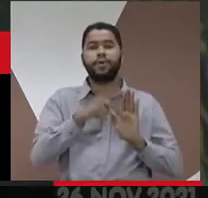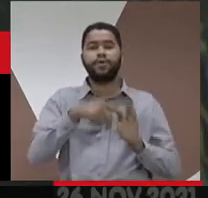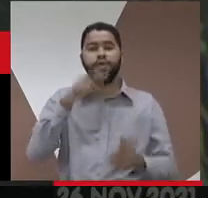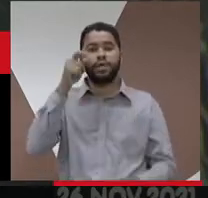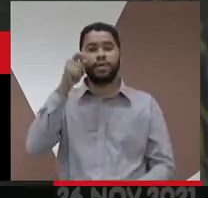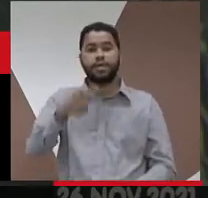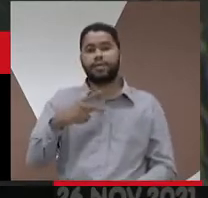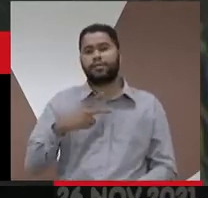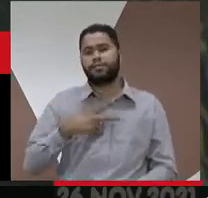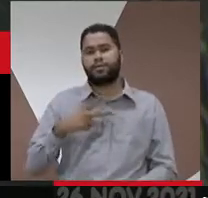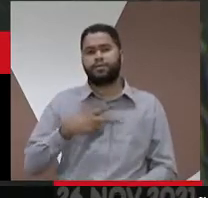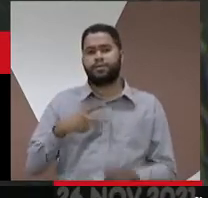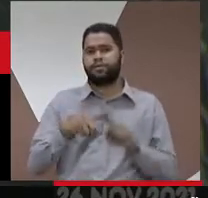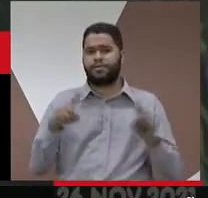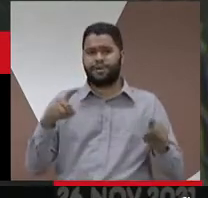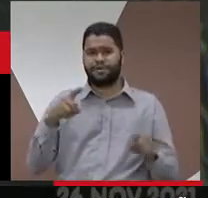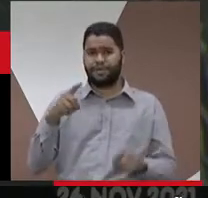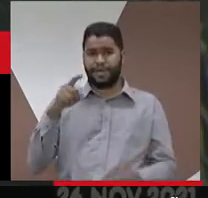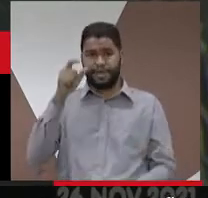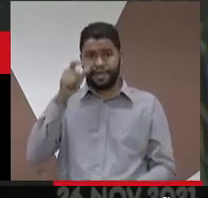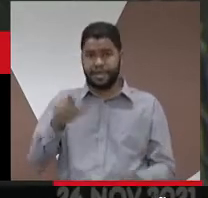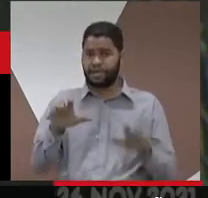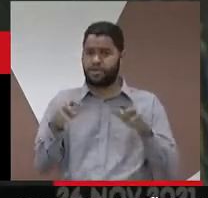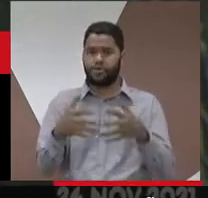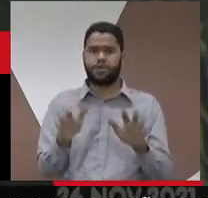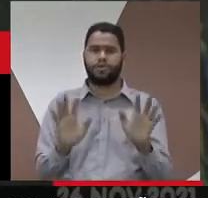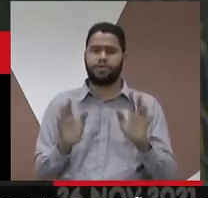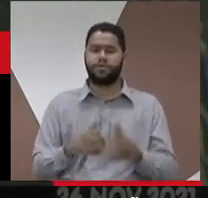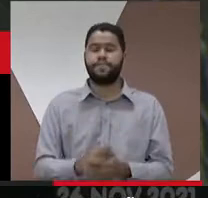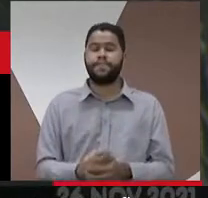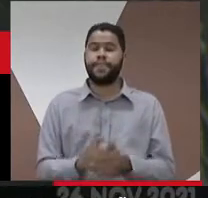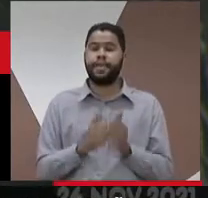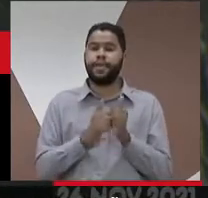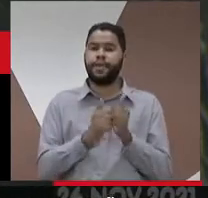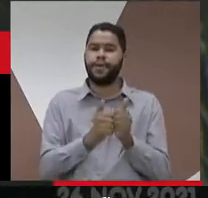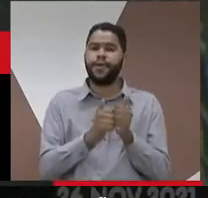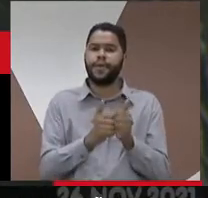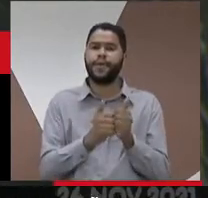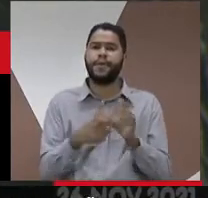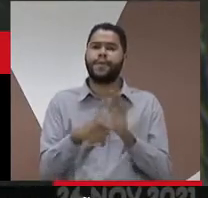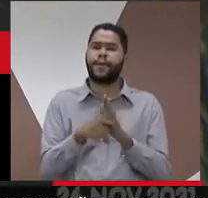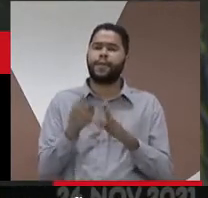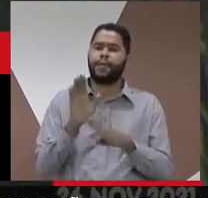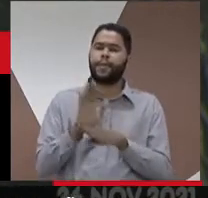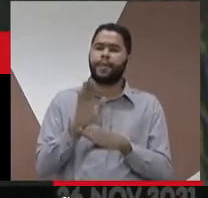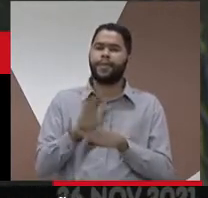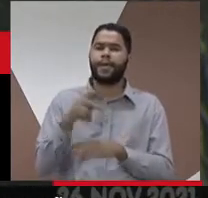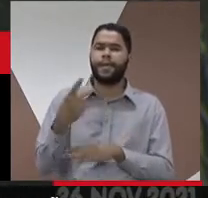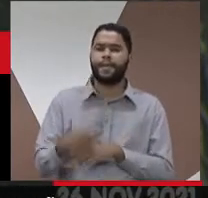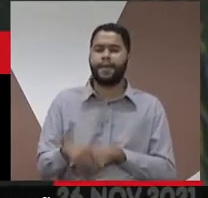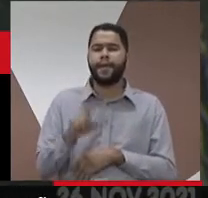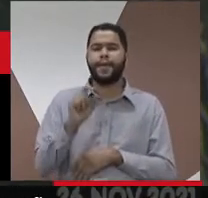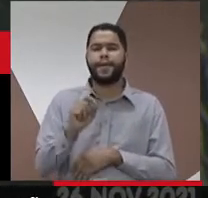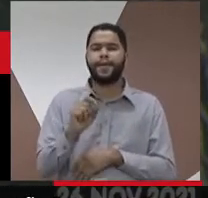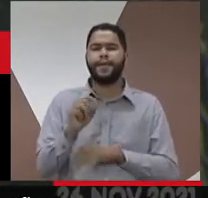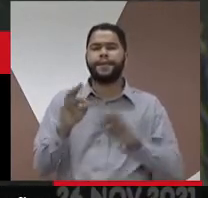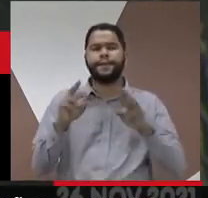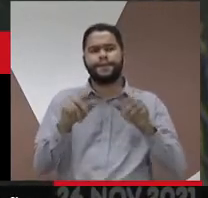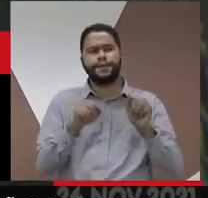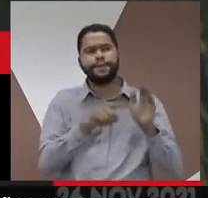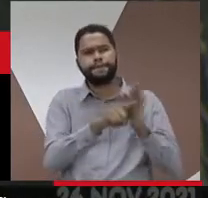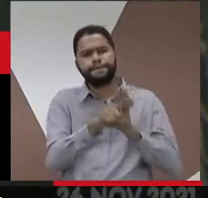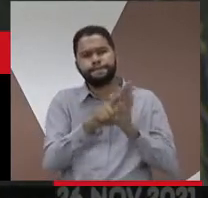interesses privados e não interesses coletivos. Eu tenho acompanhado, a nossa assessoria do mandato acompanha, todas as